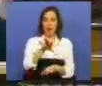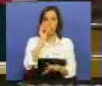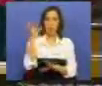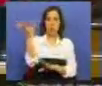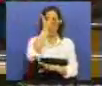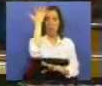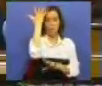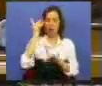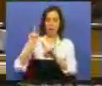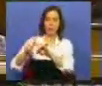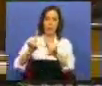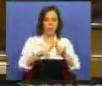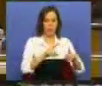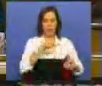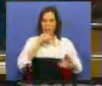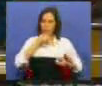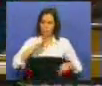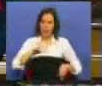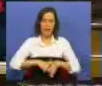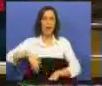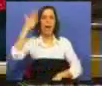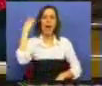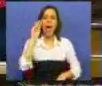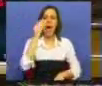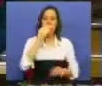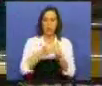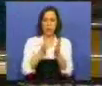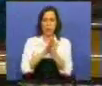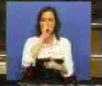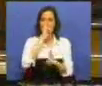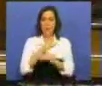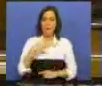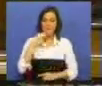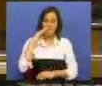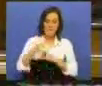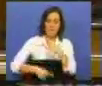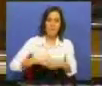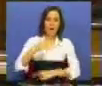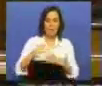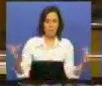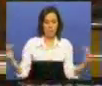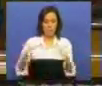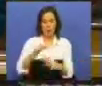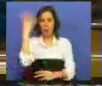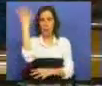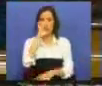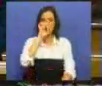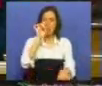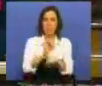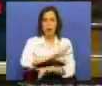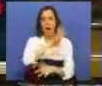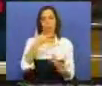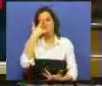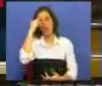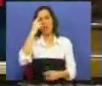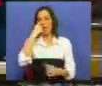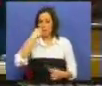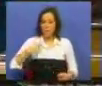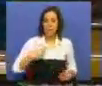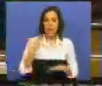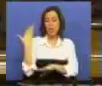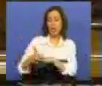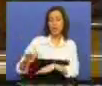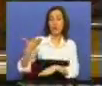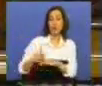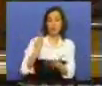da homogeneidade perdida, do tempo em que os alunos vinham todos das mesmas famílias e das mesmas culturas, com a ideia de que o insucesso e a